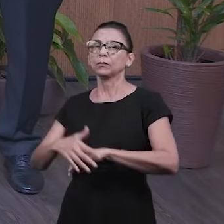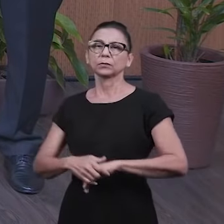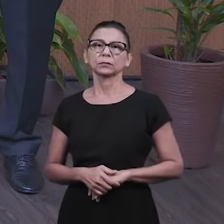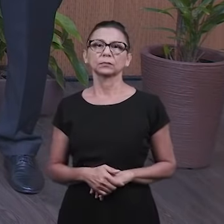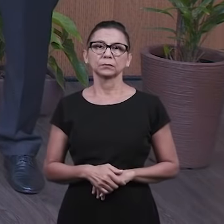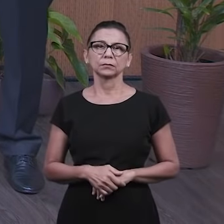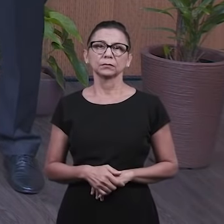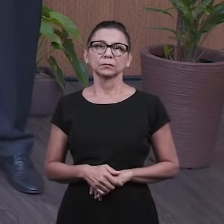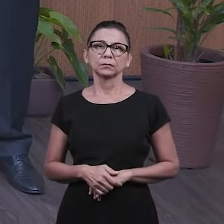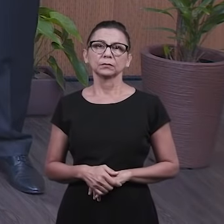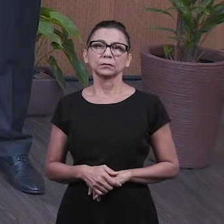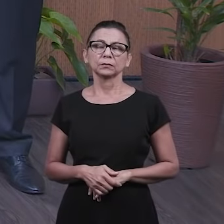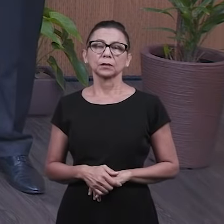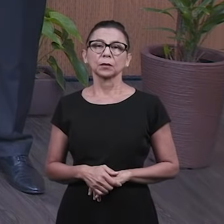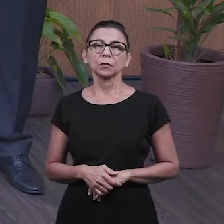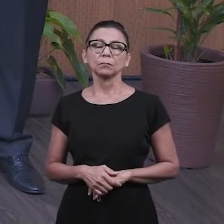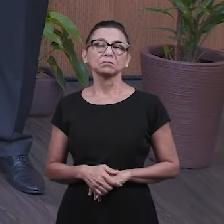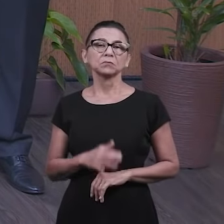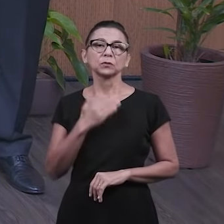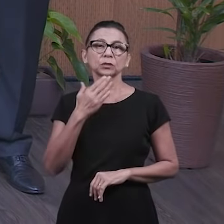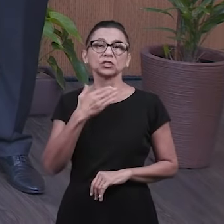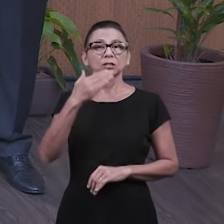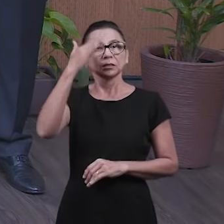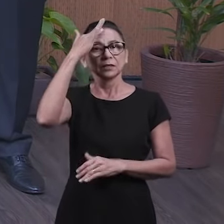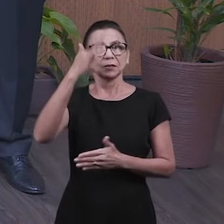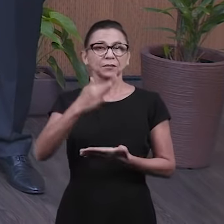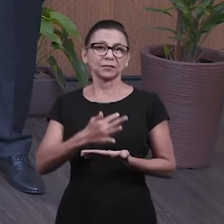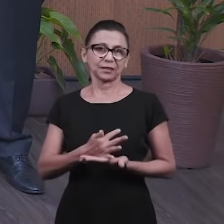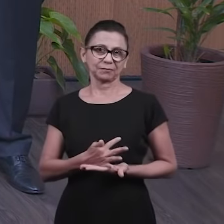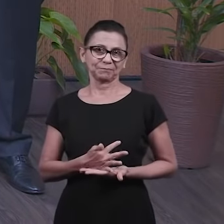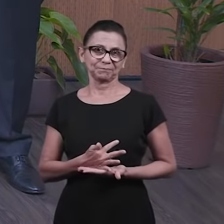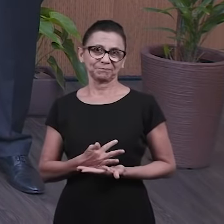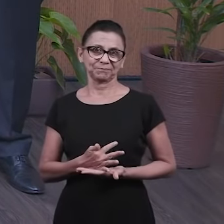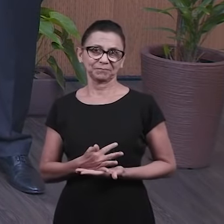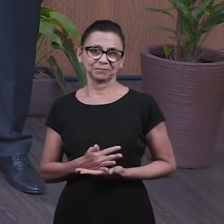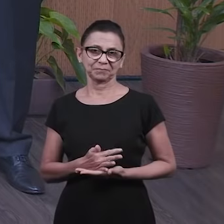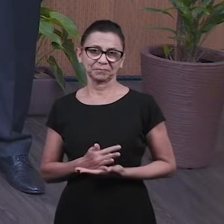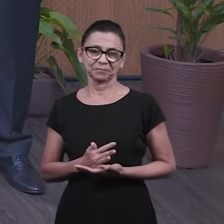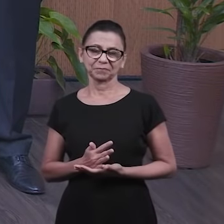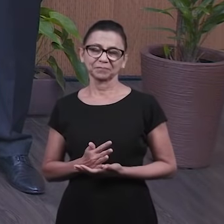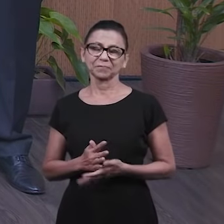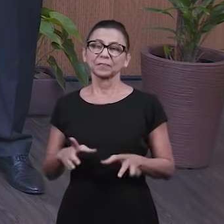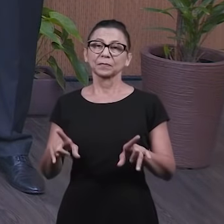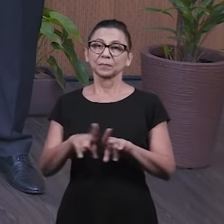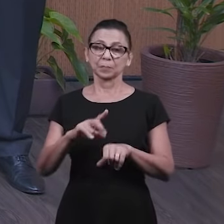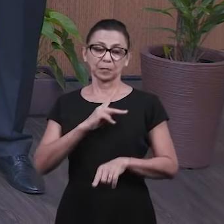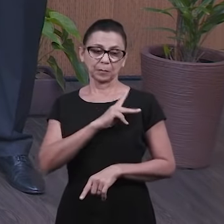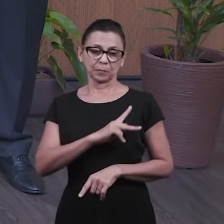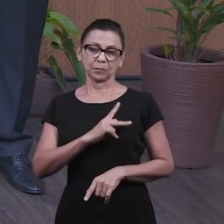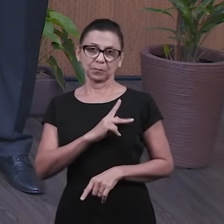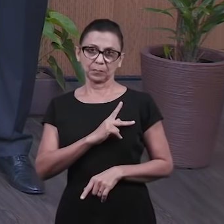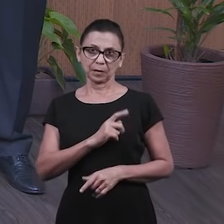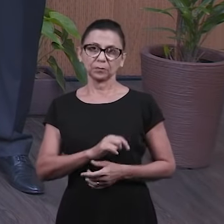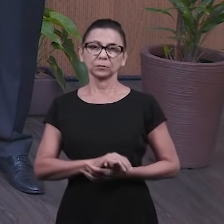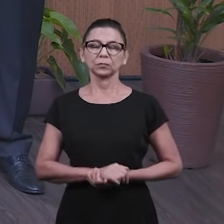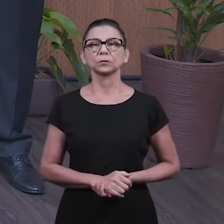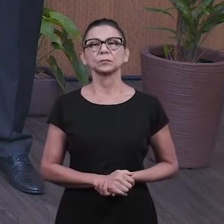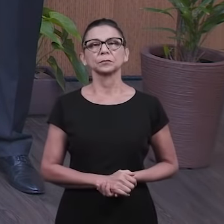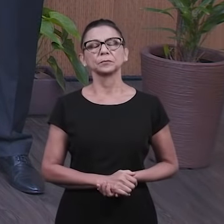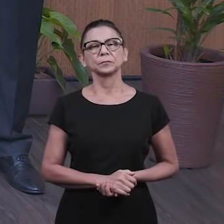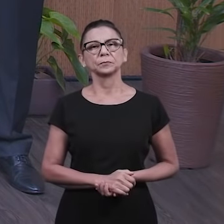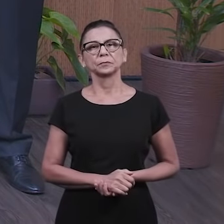Em certo momento, o apóstolo Paulo fala que, se não for